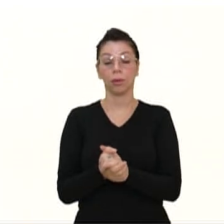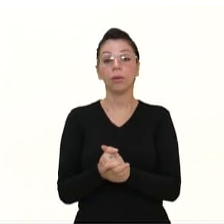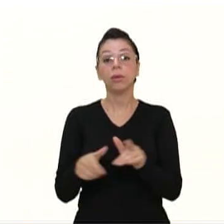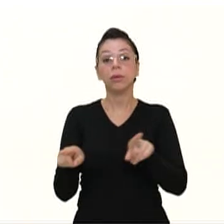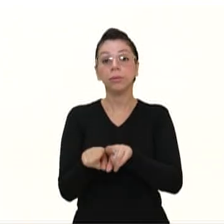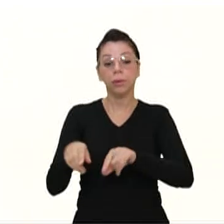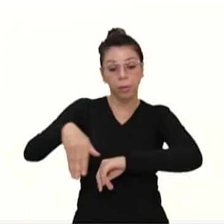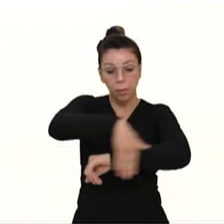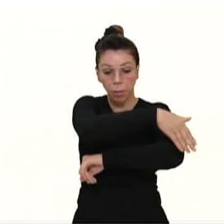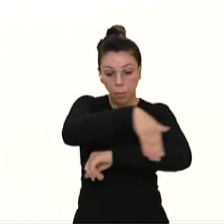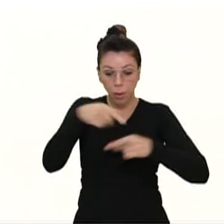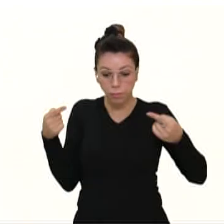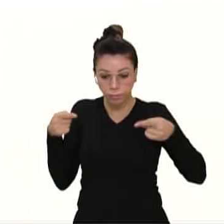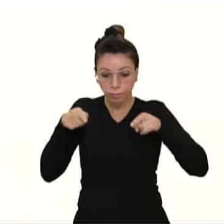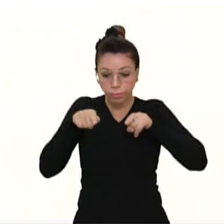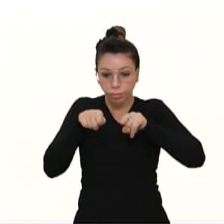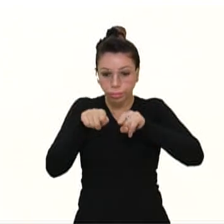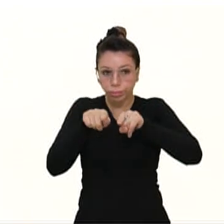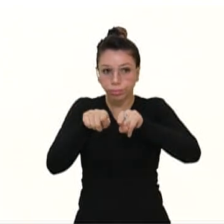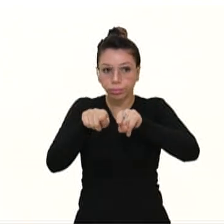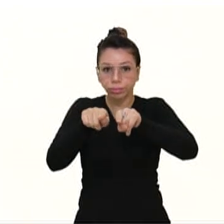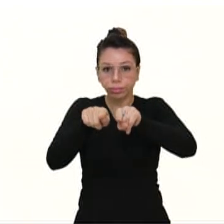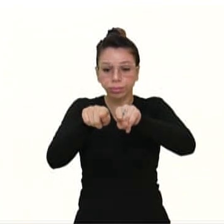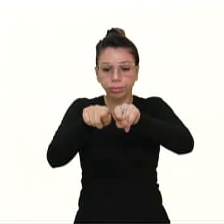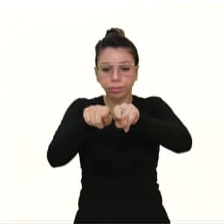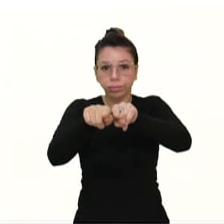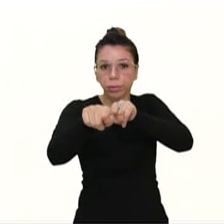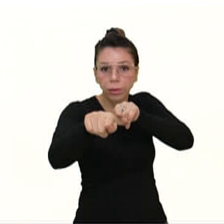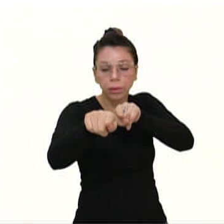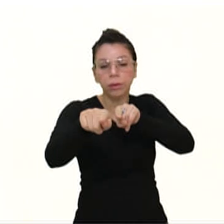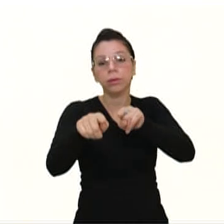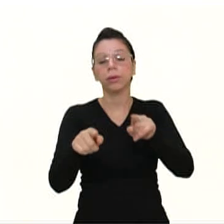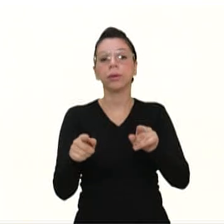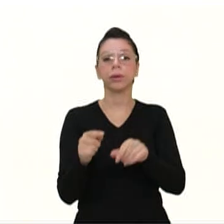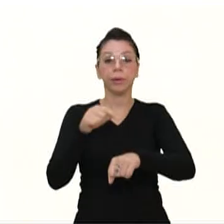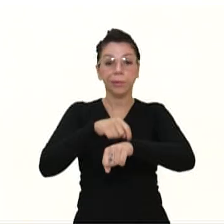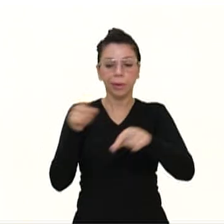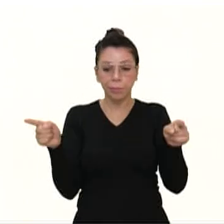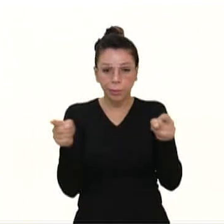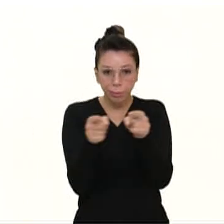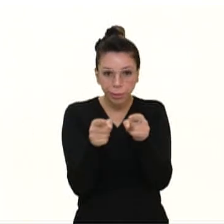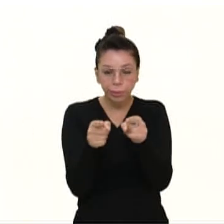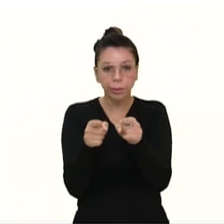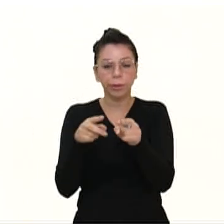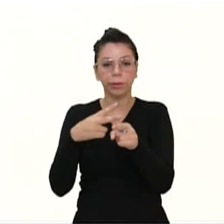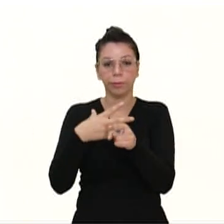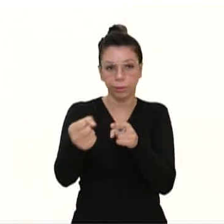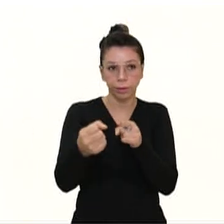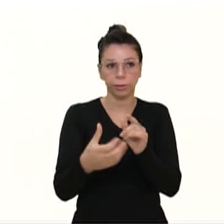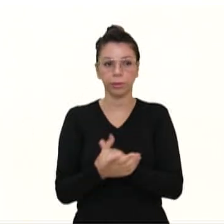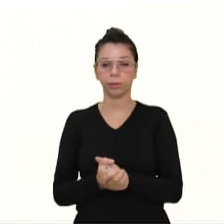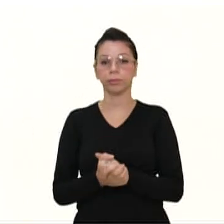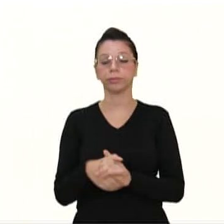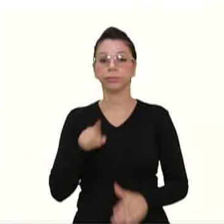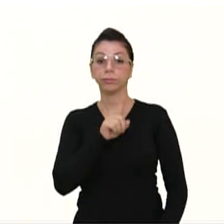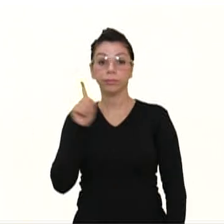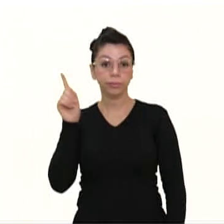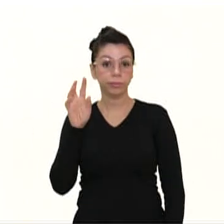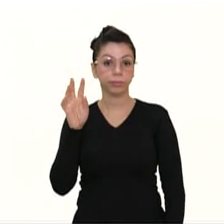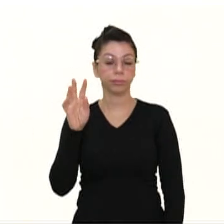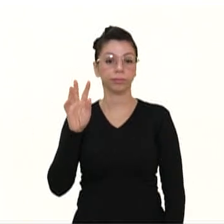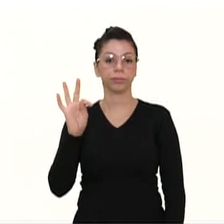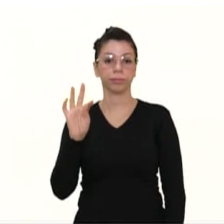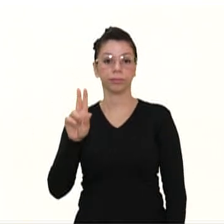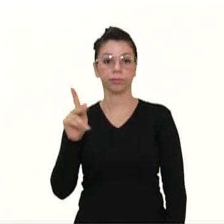2 competidores tentam fazer no menor tempo possível. Trip trail, e aí também são